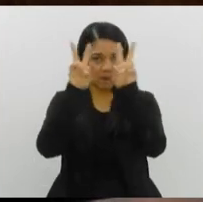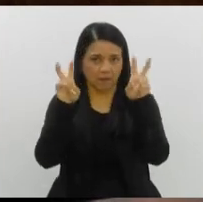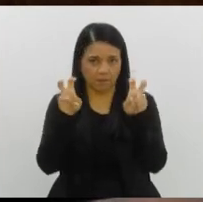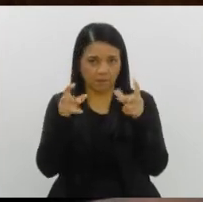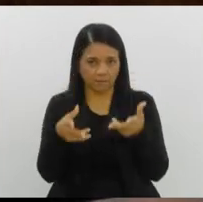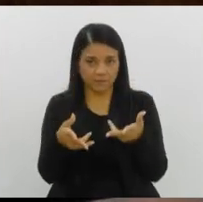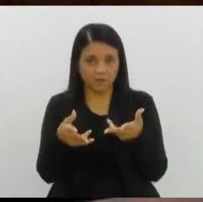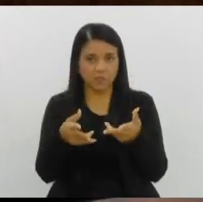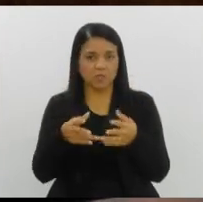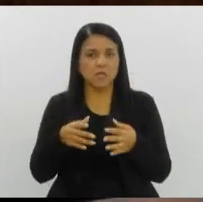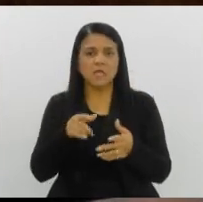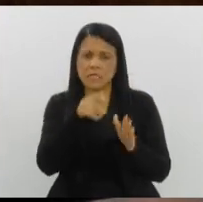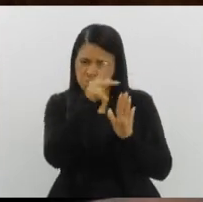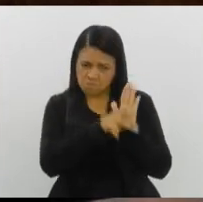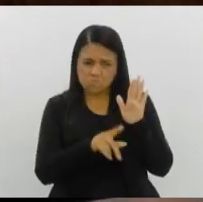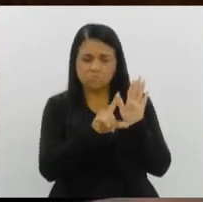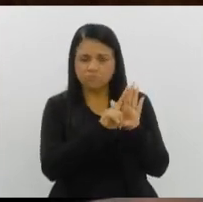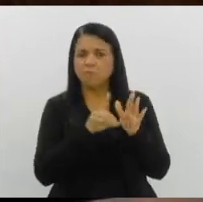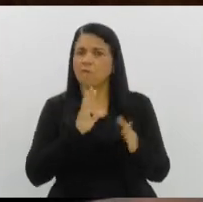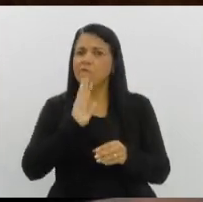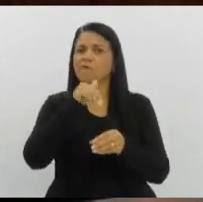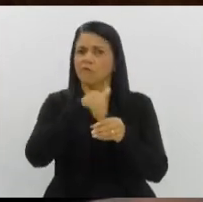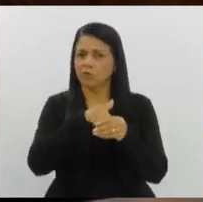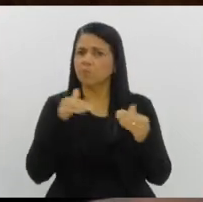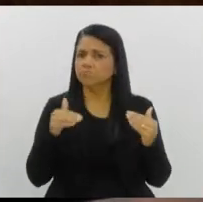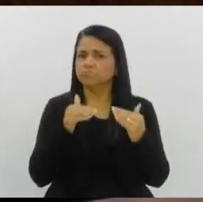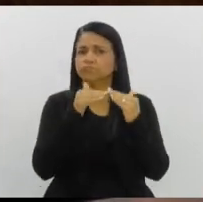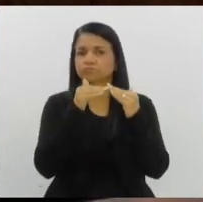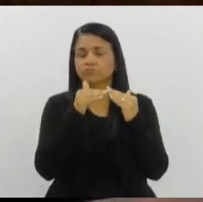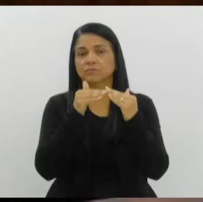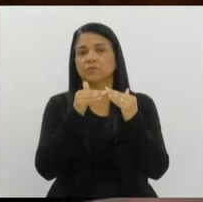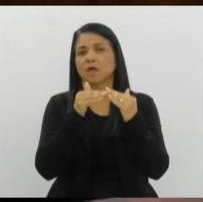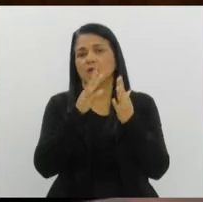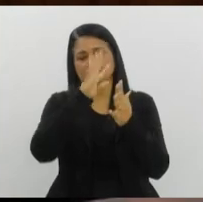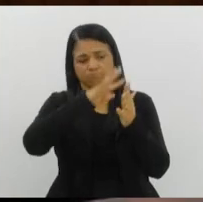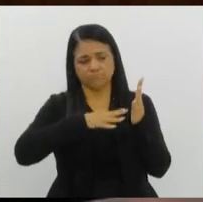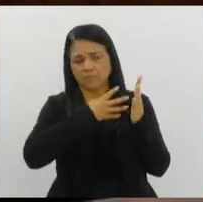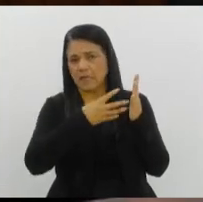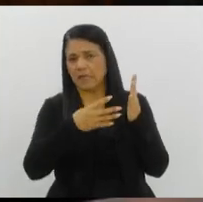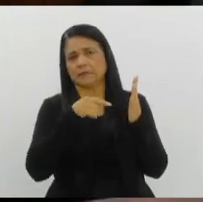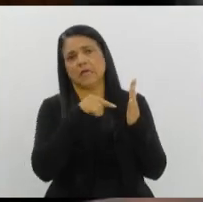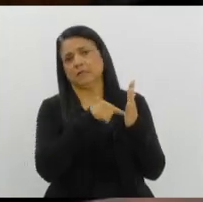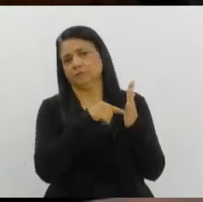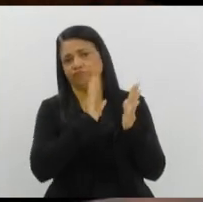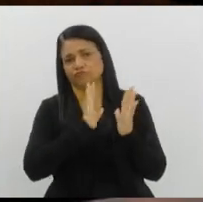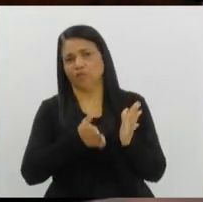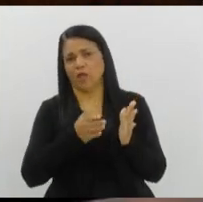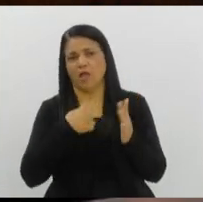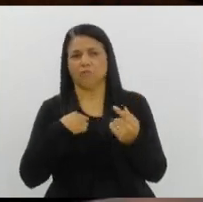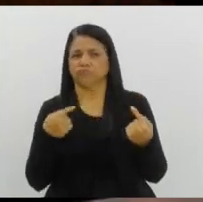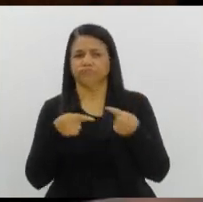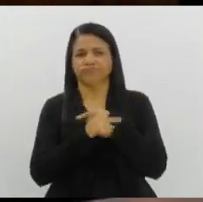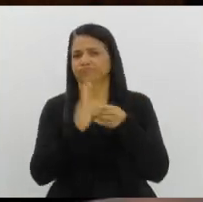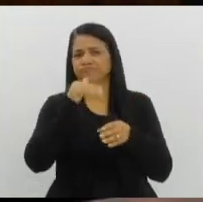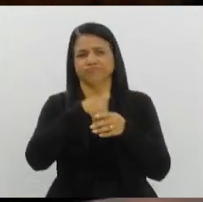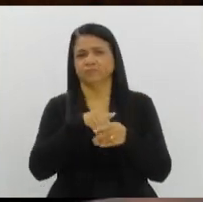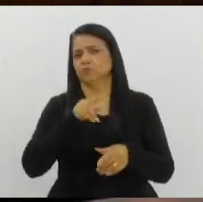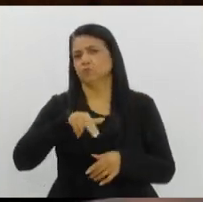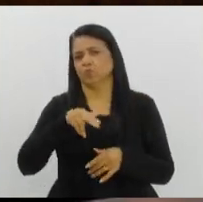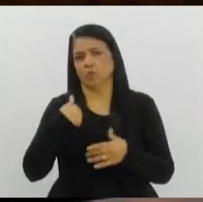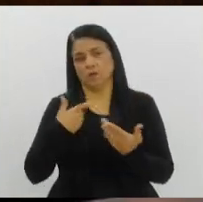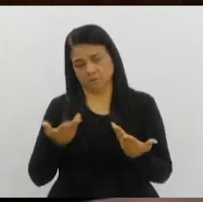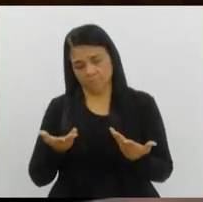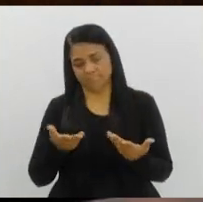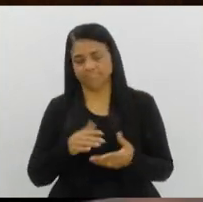mundo vai votar favorável, porque é um dia no calendário, ninguém vota contra. Só se for para chatear, todo mundo vai